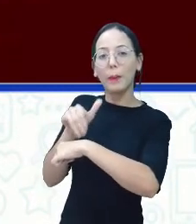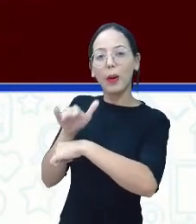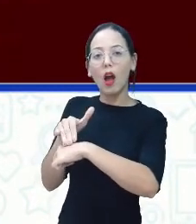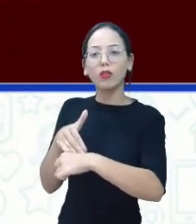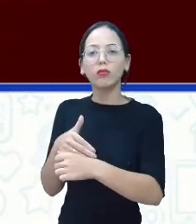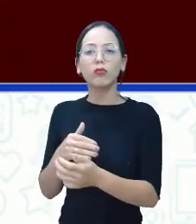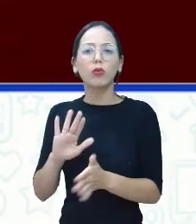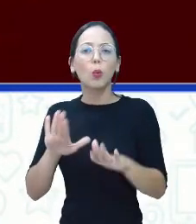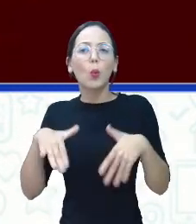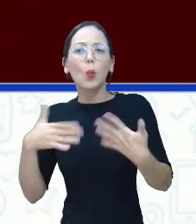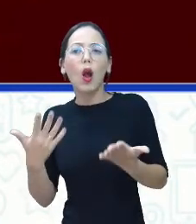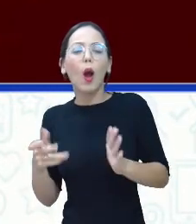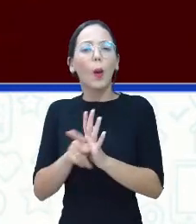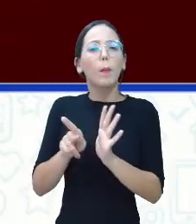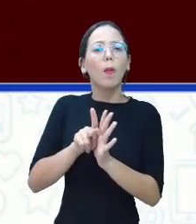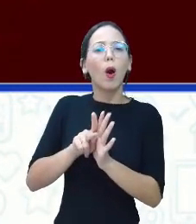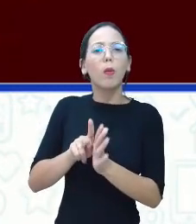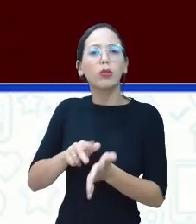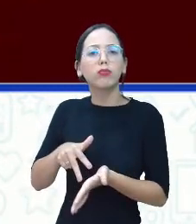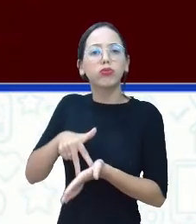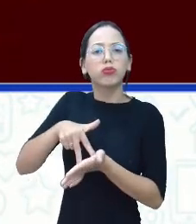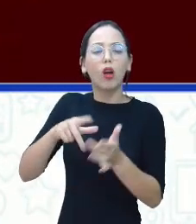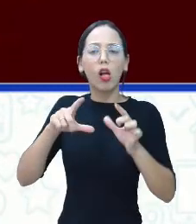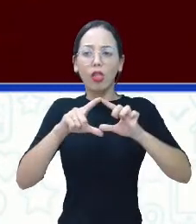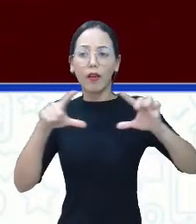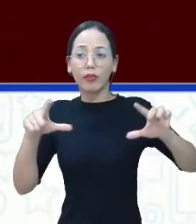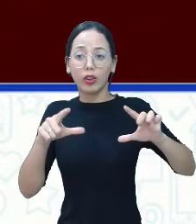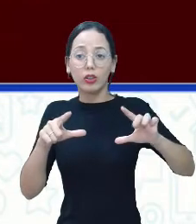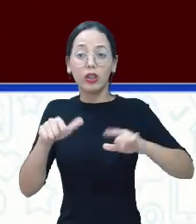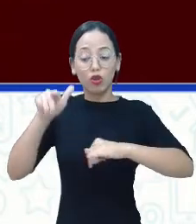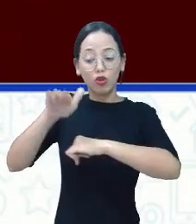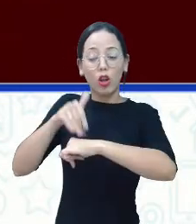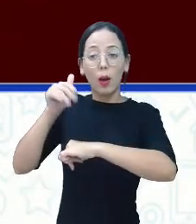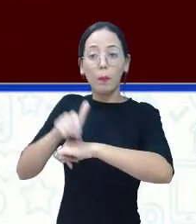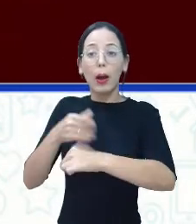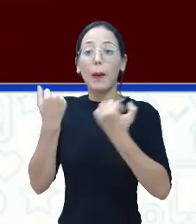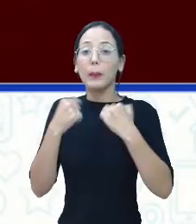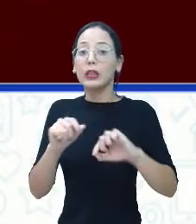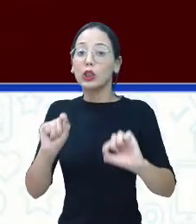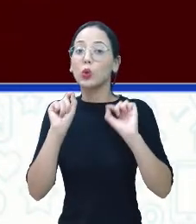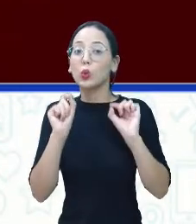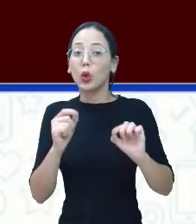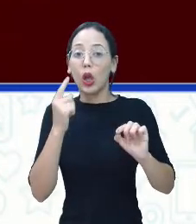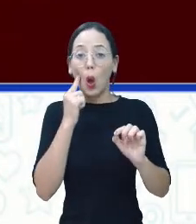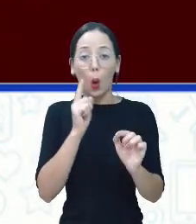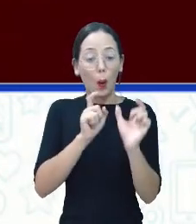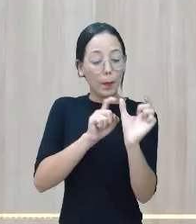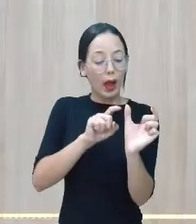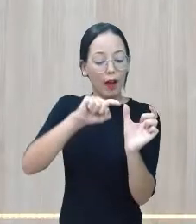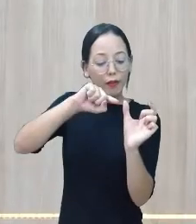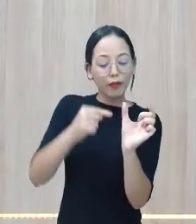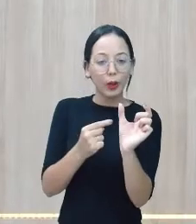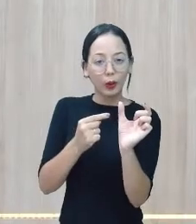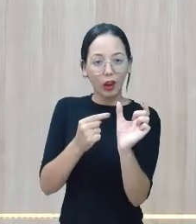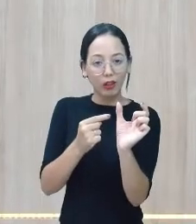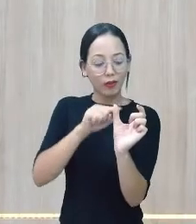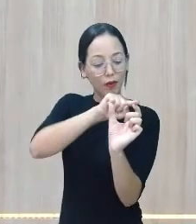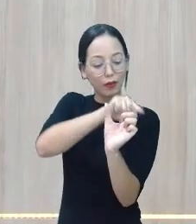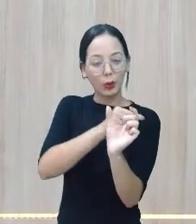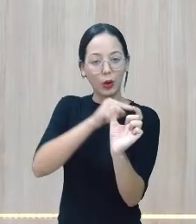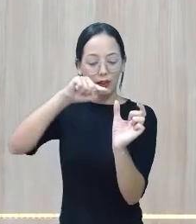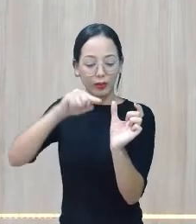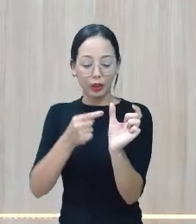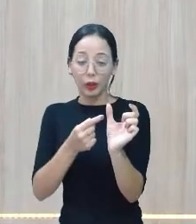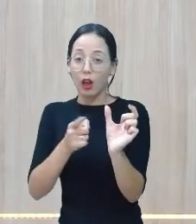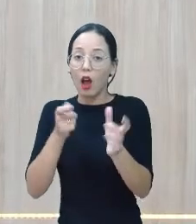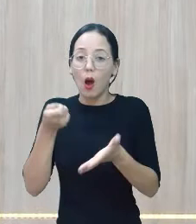for a sua posição na frase, o vocativo deve ser separado por vírgula. Então,